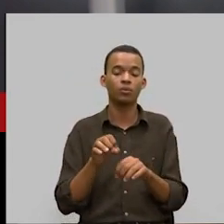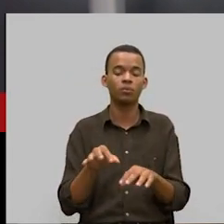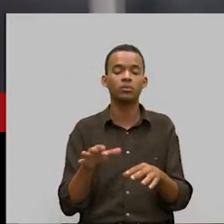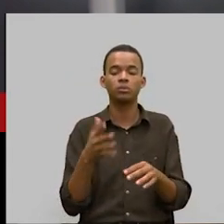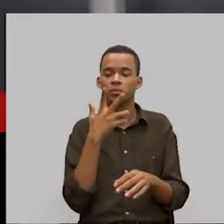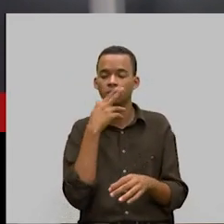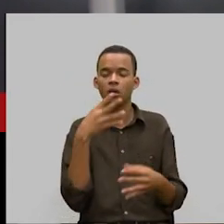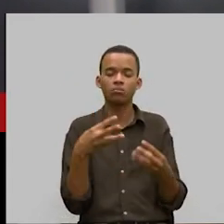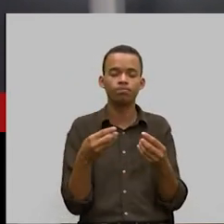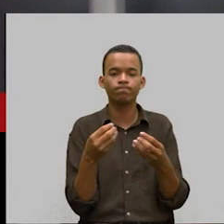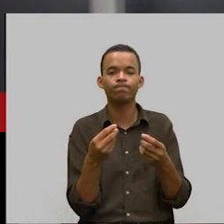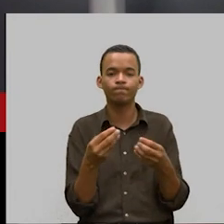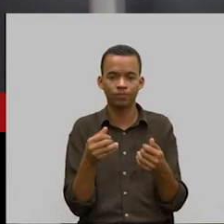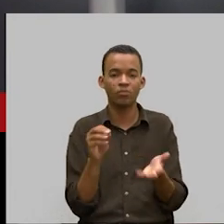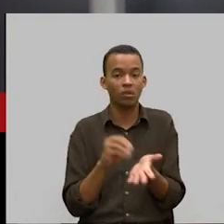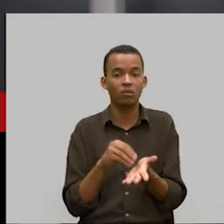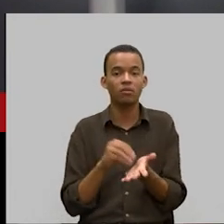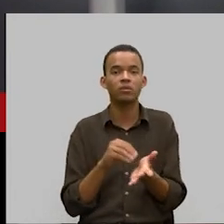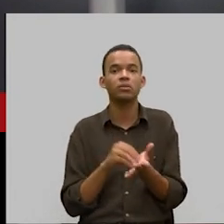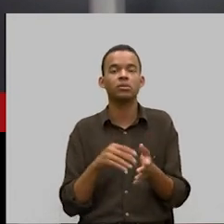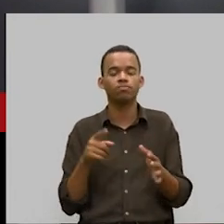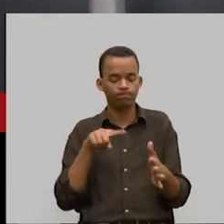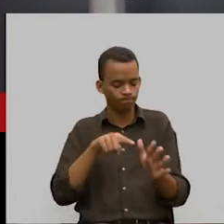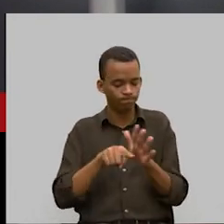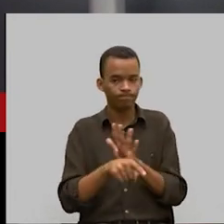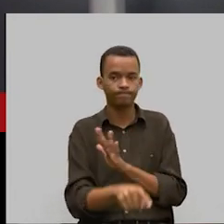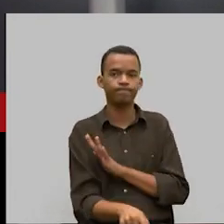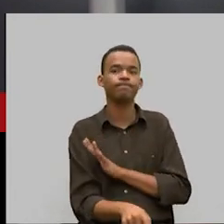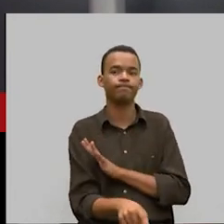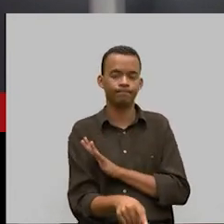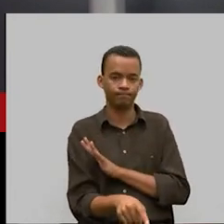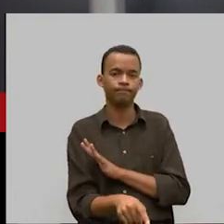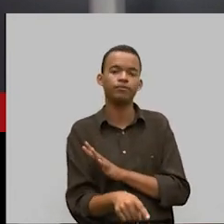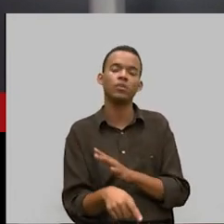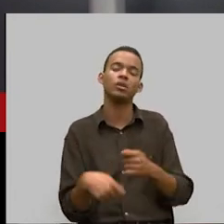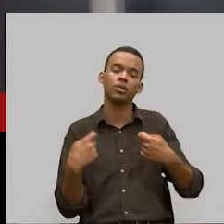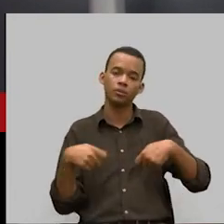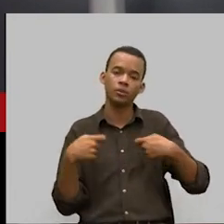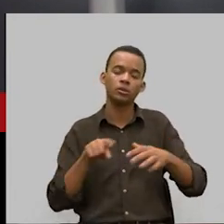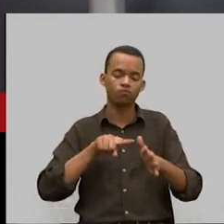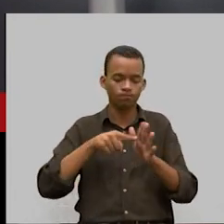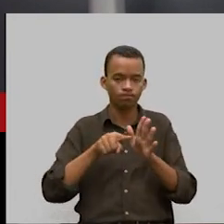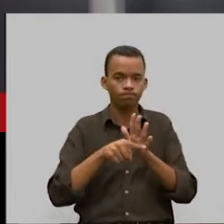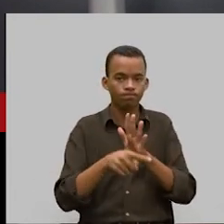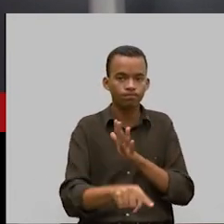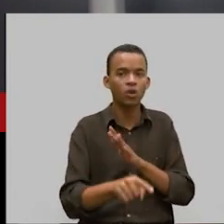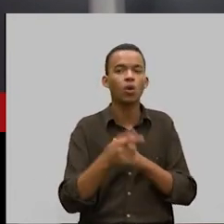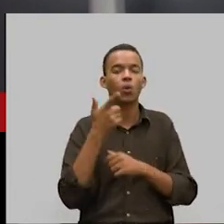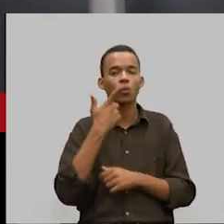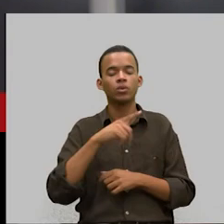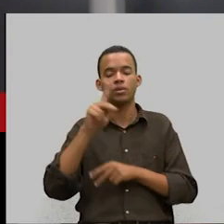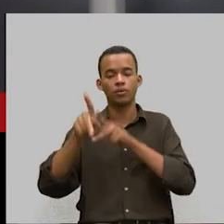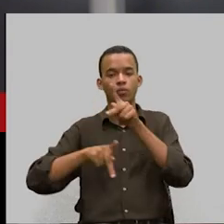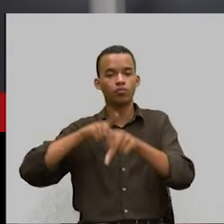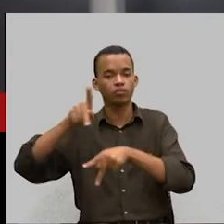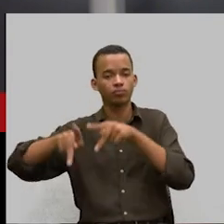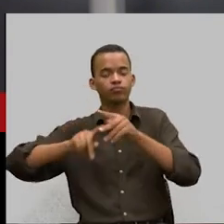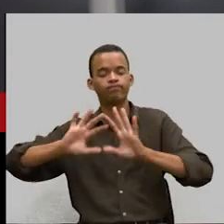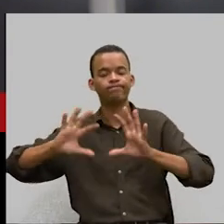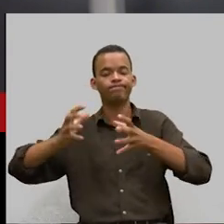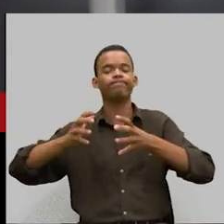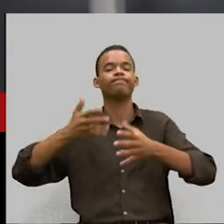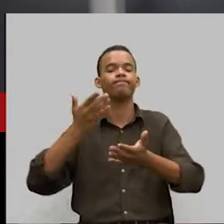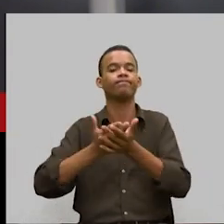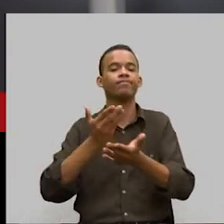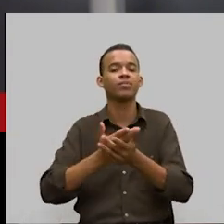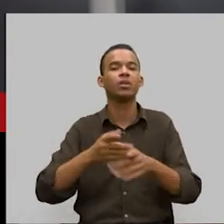nós carecemos muito de um aprofundamento para que realmente sejamos uma escola do povo já que lá o dinheiro